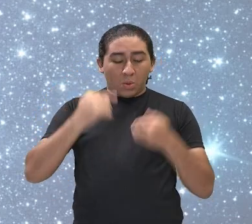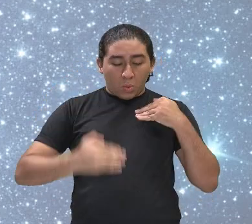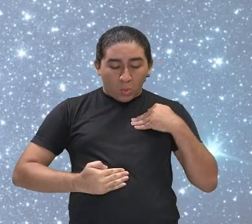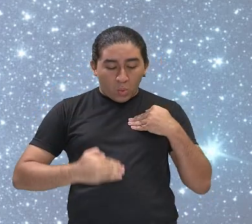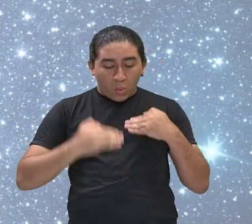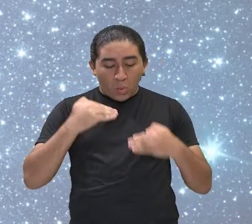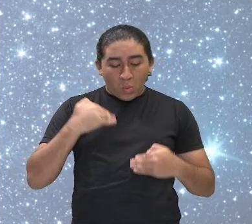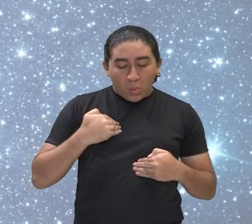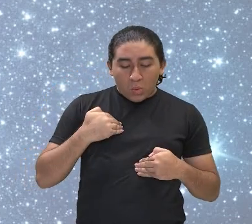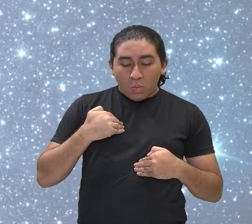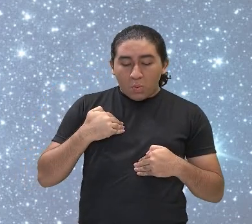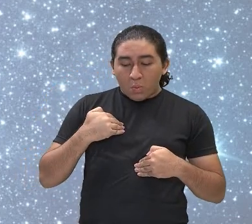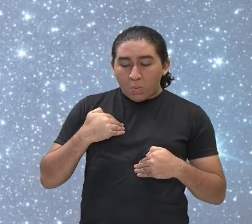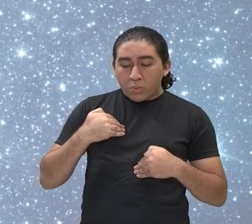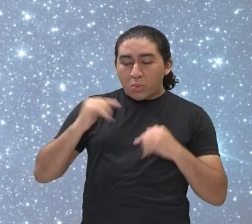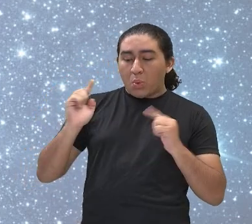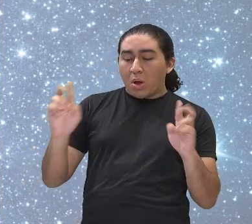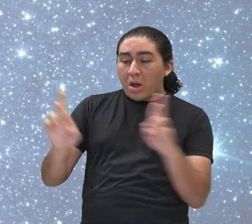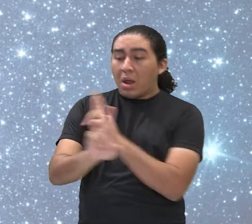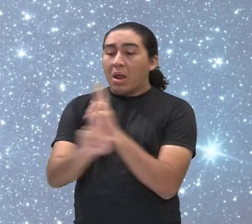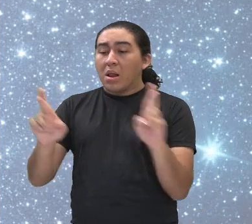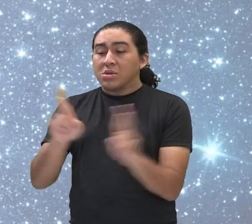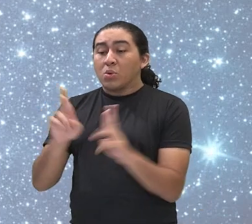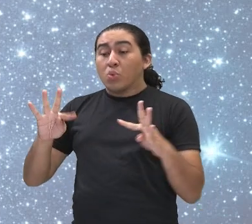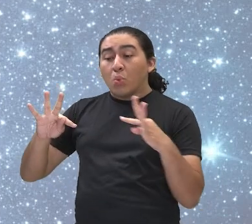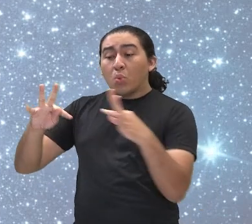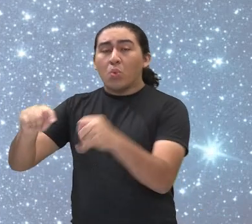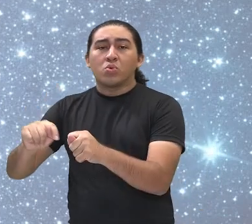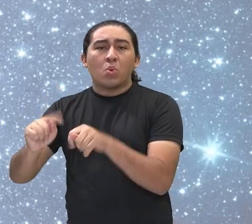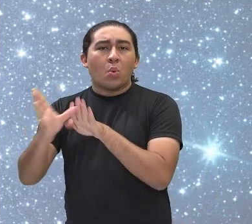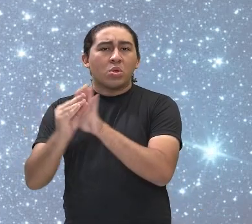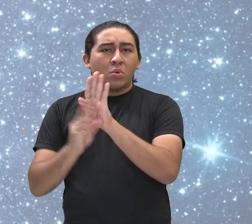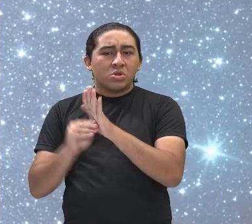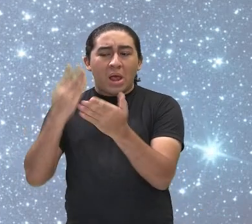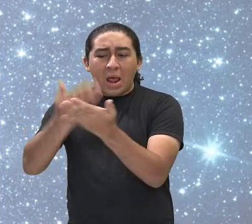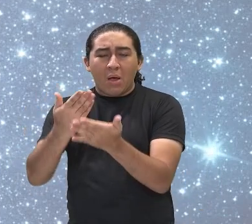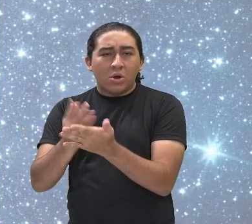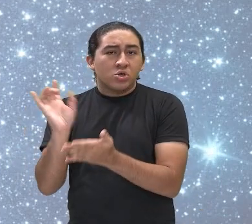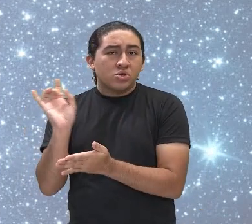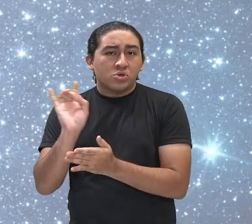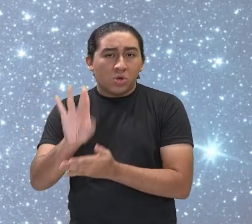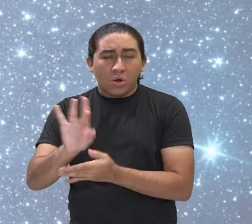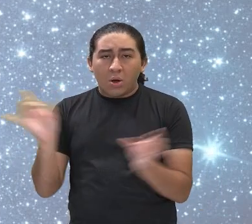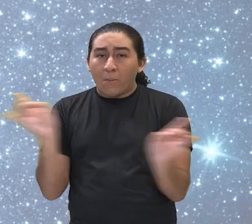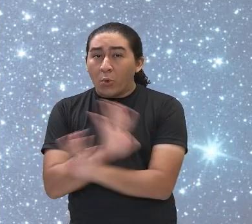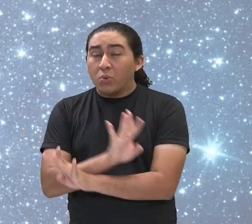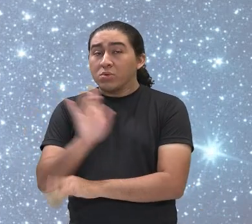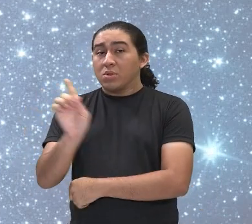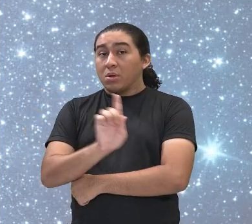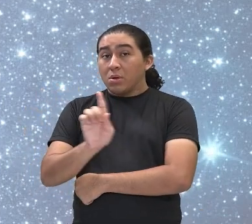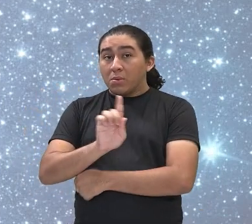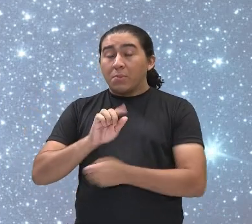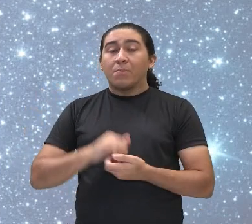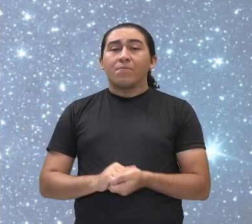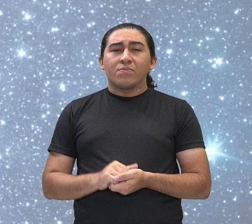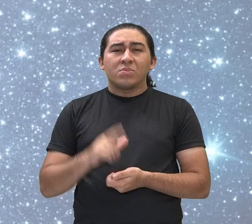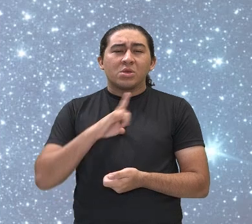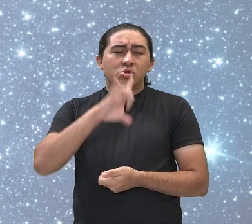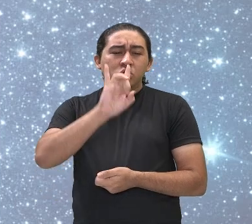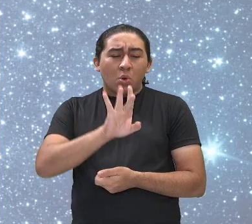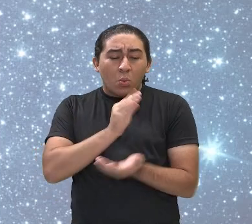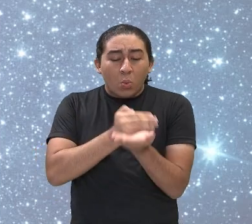tudo isso, não é somente na nossa aula. Aqui estamos apenas colocando uma